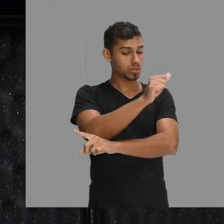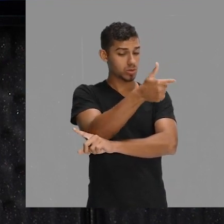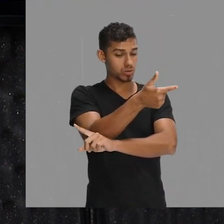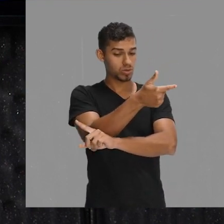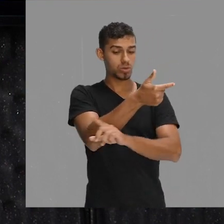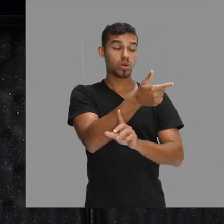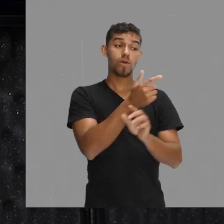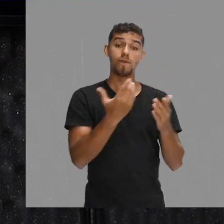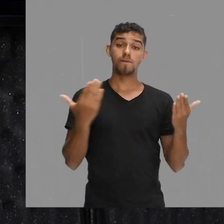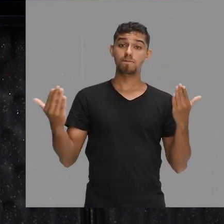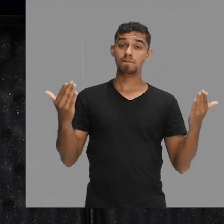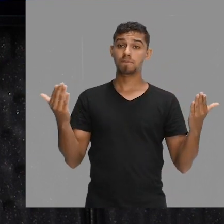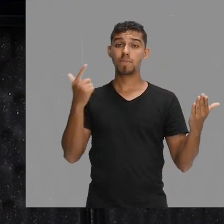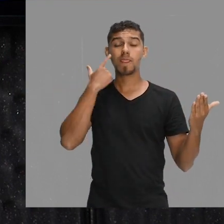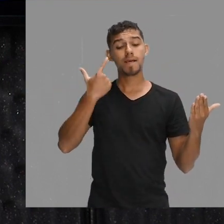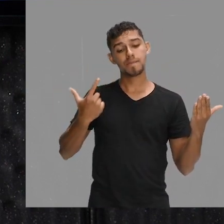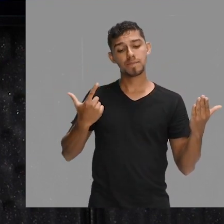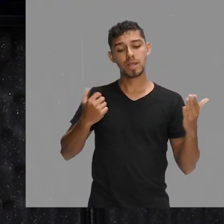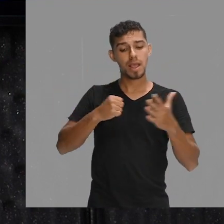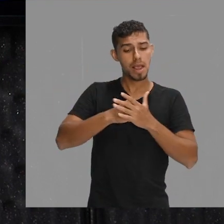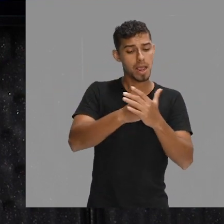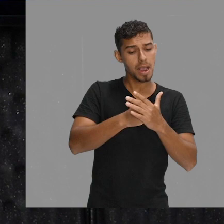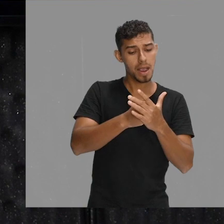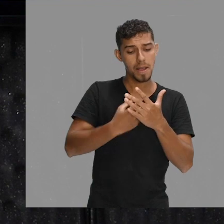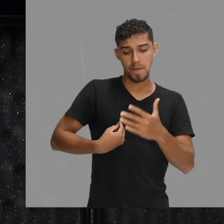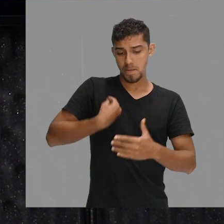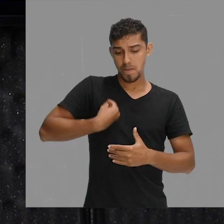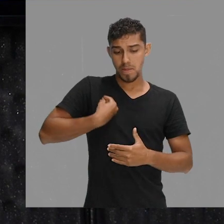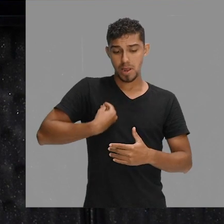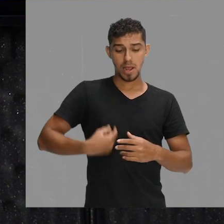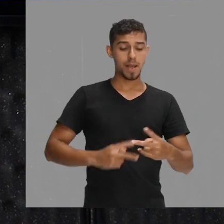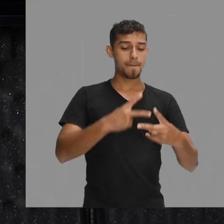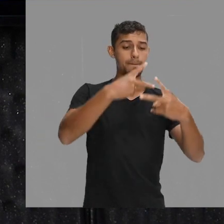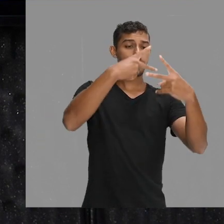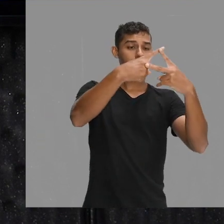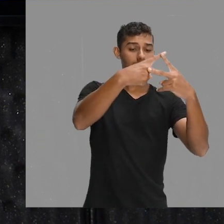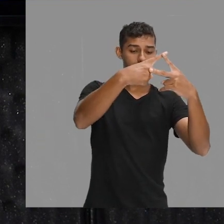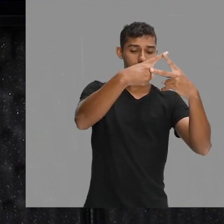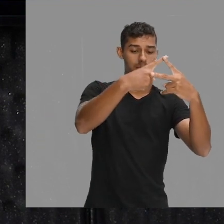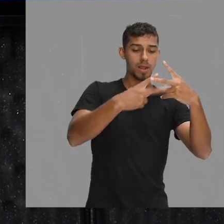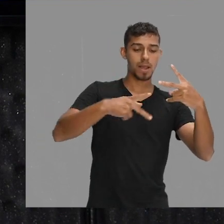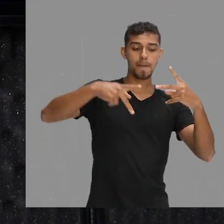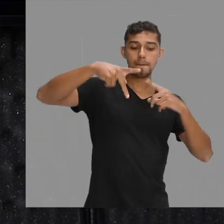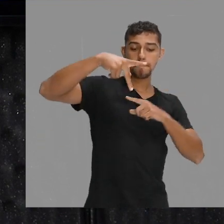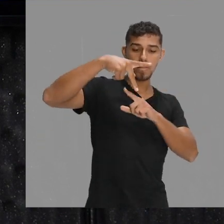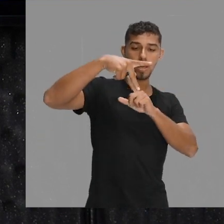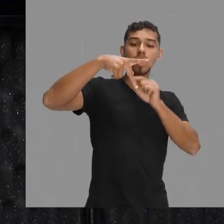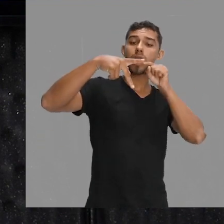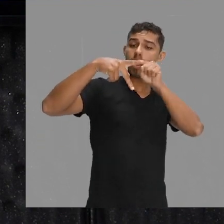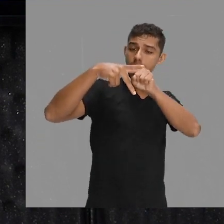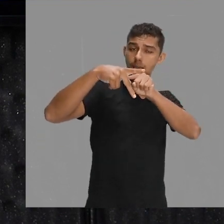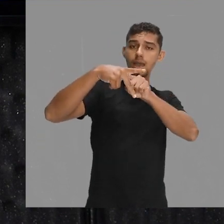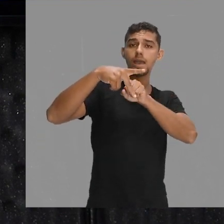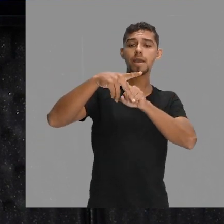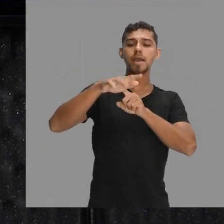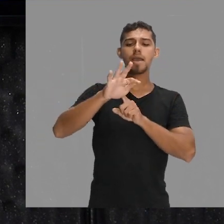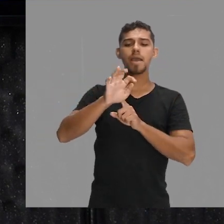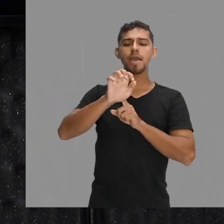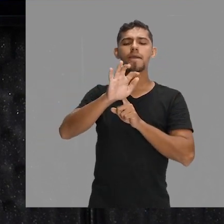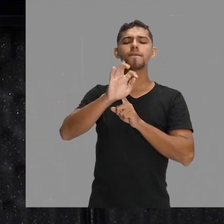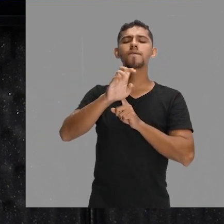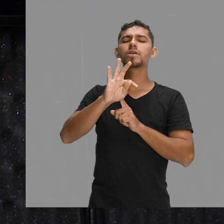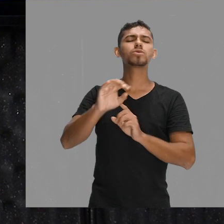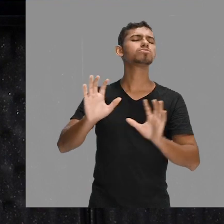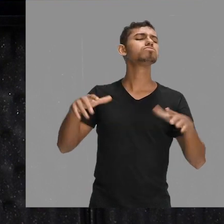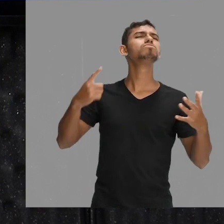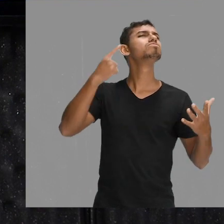do solvente e a pressão da solução, ou seja, o ΔP, é o efeito tonoscópico. Quando me perguntar